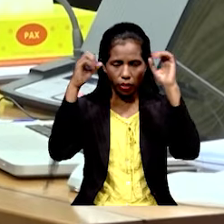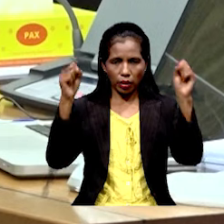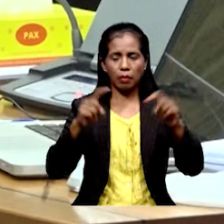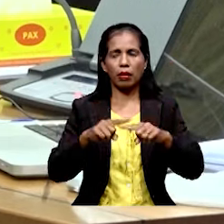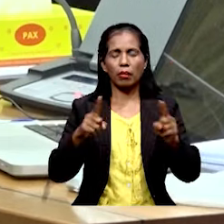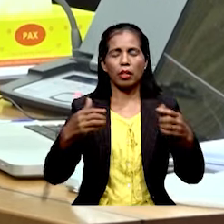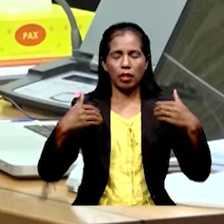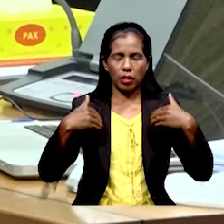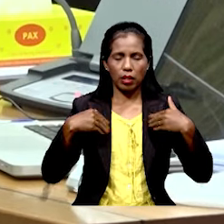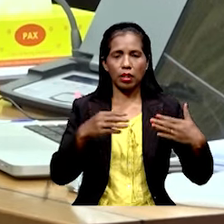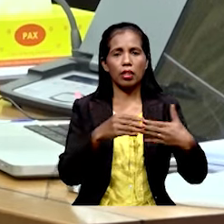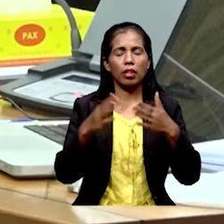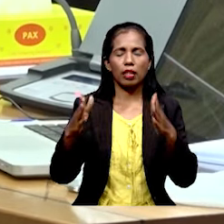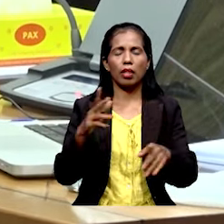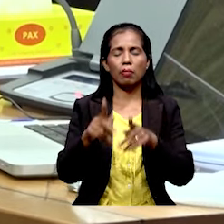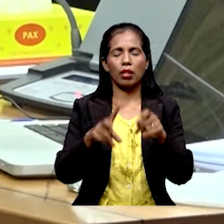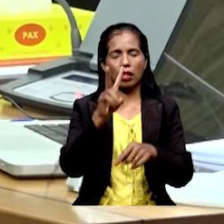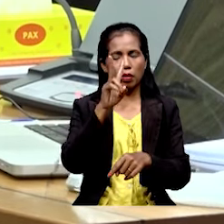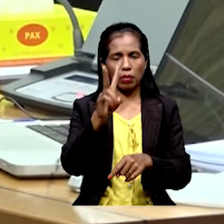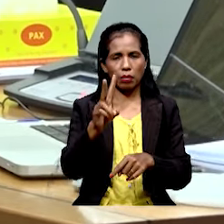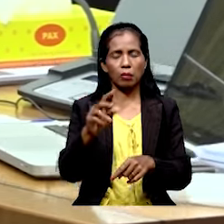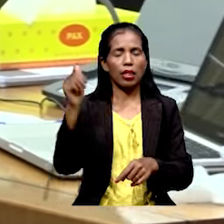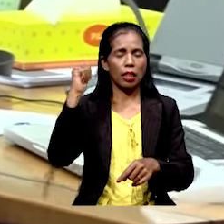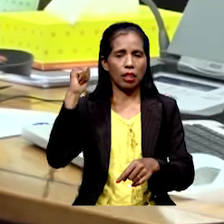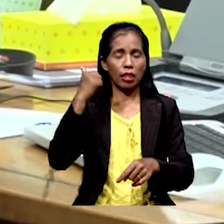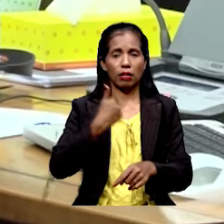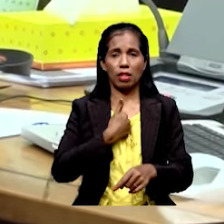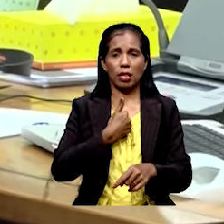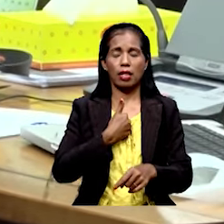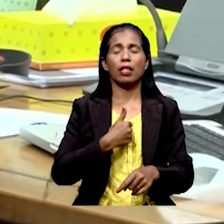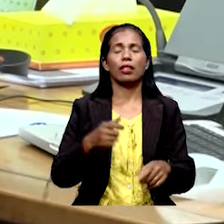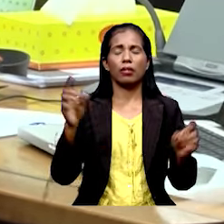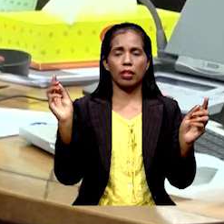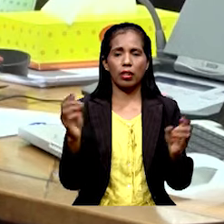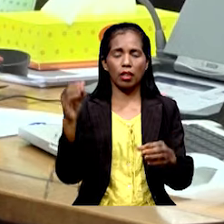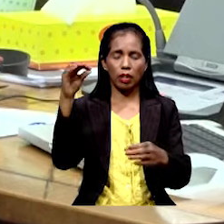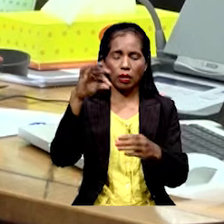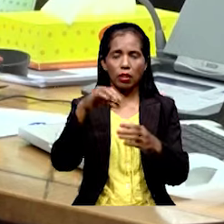moça figura partido Fretilin na rua, nebe candidata a Angona, rode compete